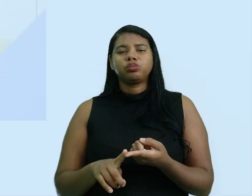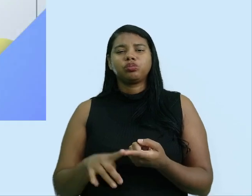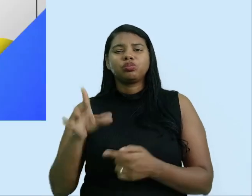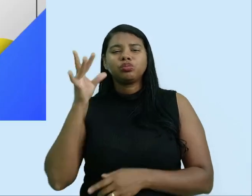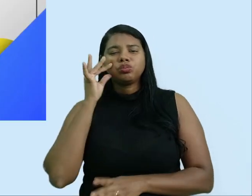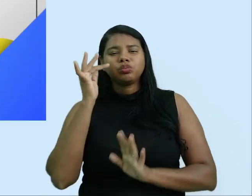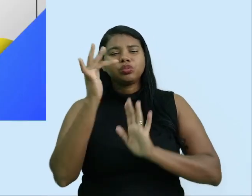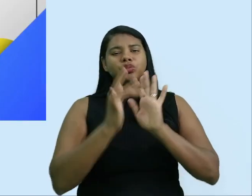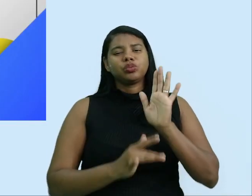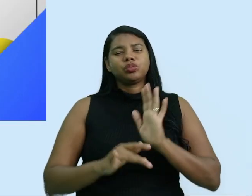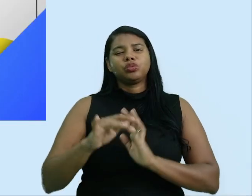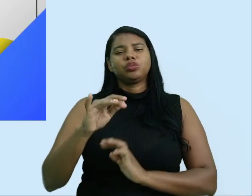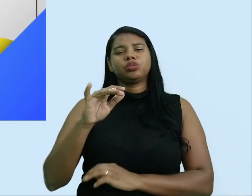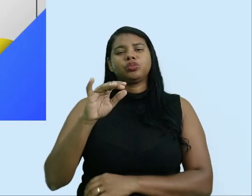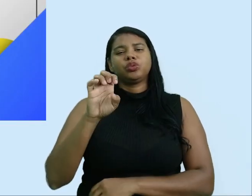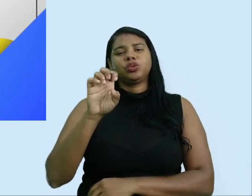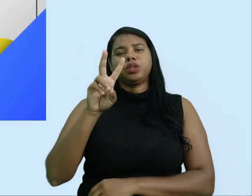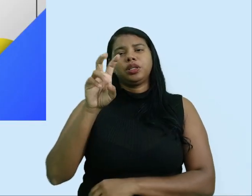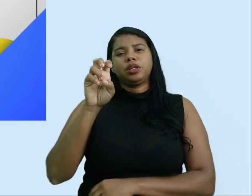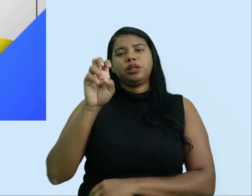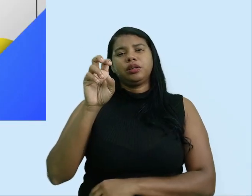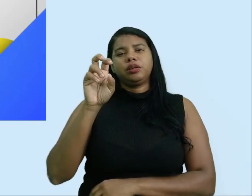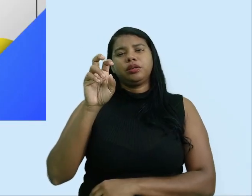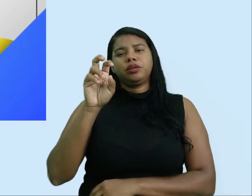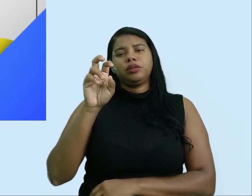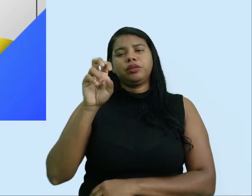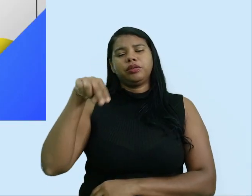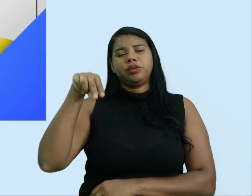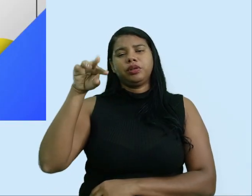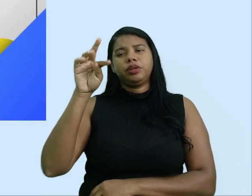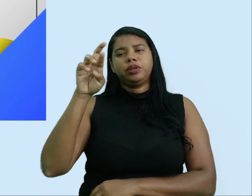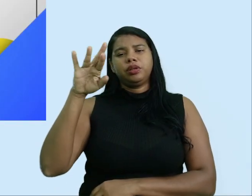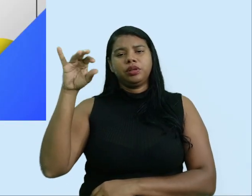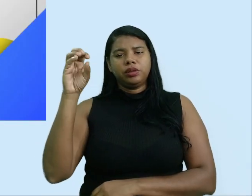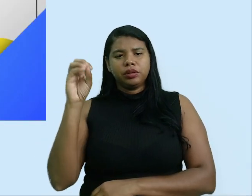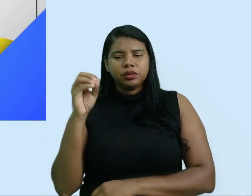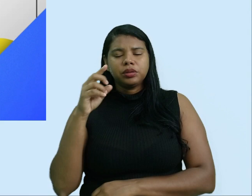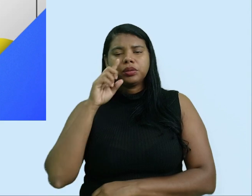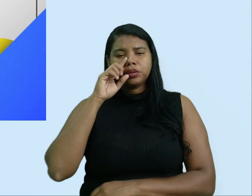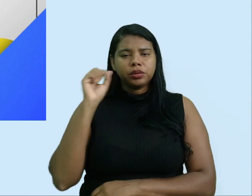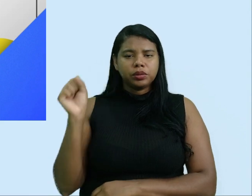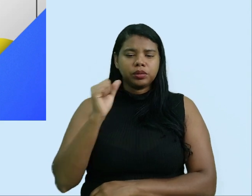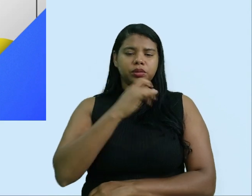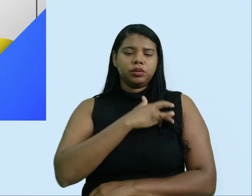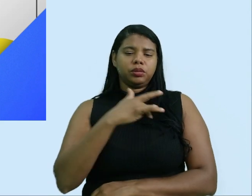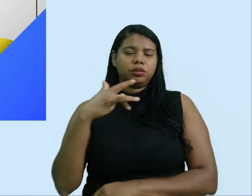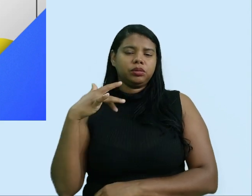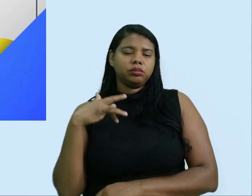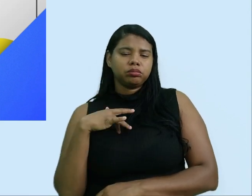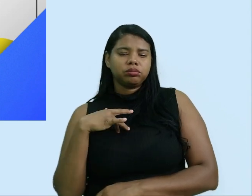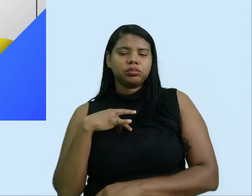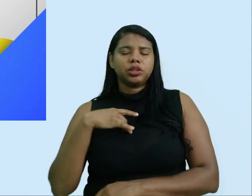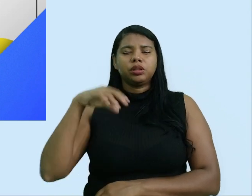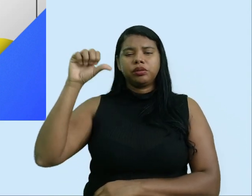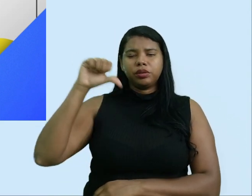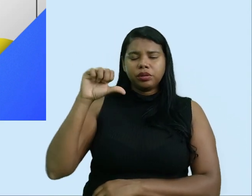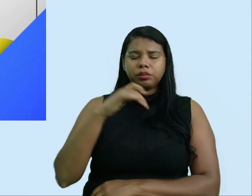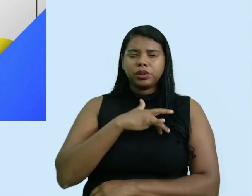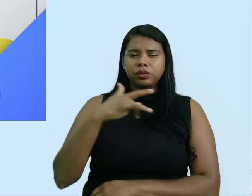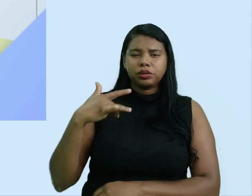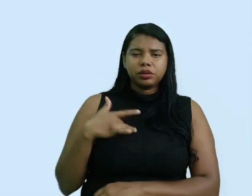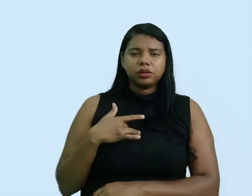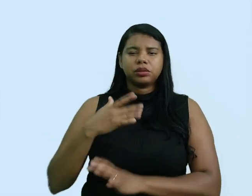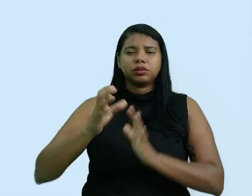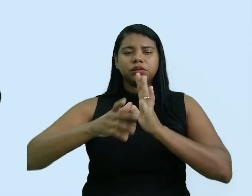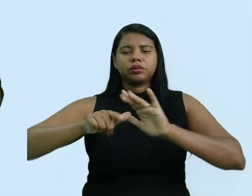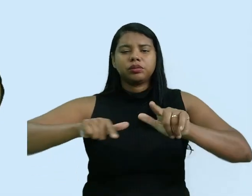inventário é a descrição de perigos e de possíveis lesões ou agravos à saúde do trabalhador. Então, se eu tiver tudo